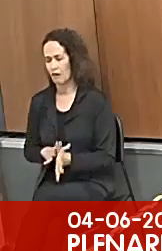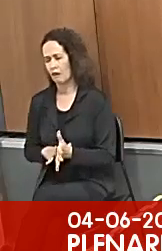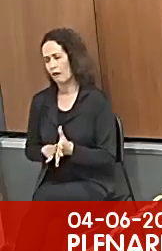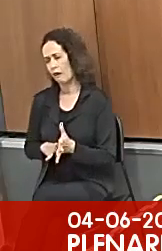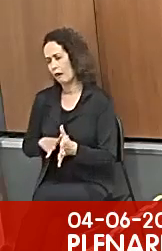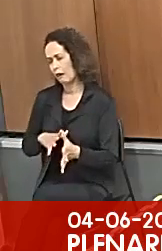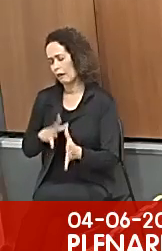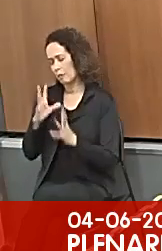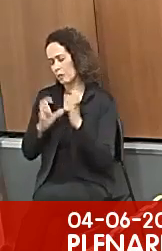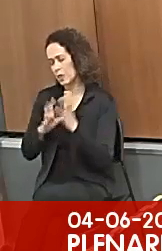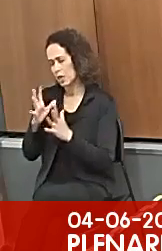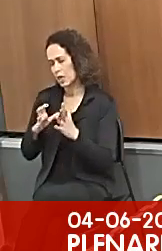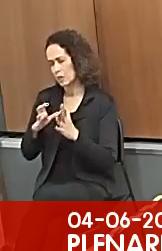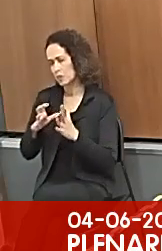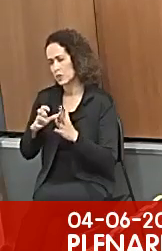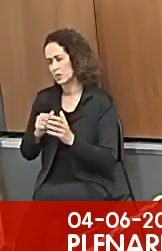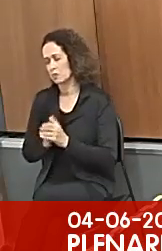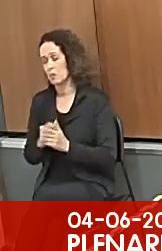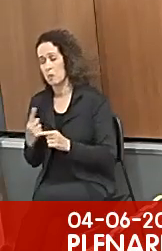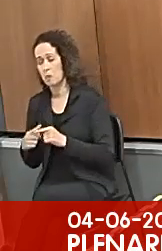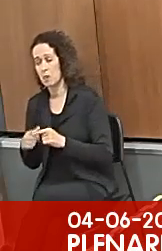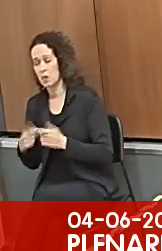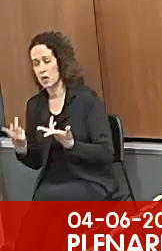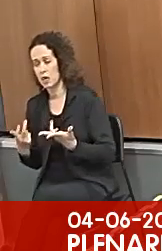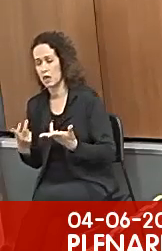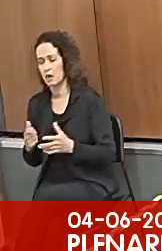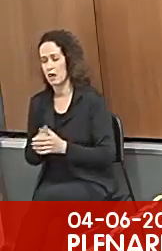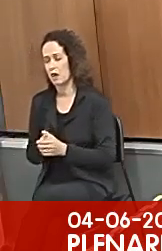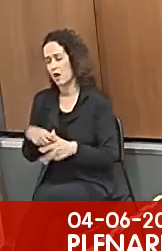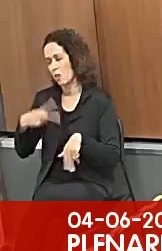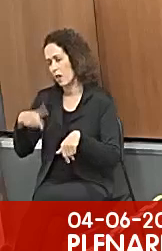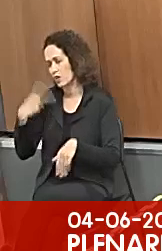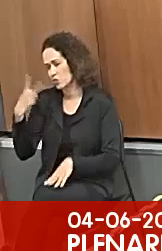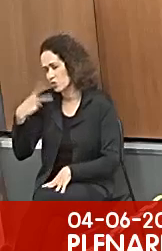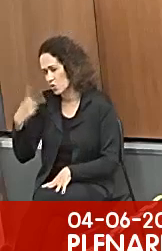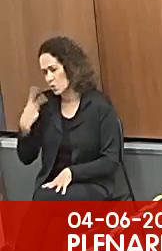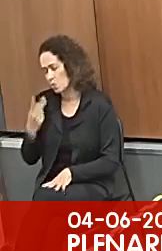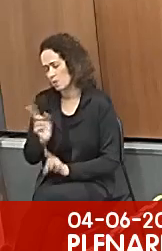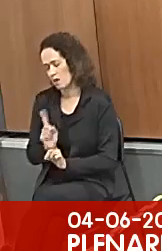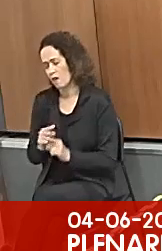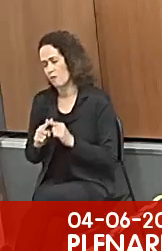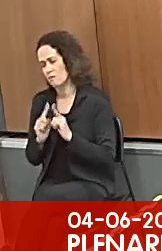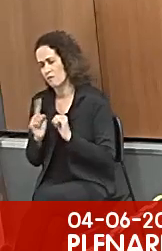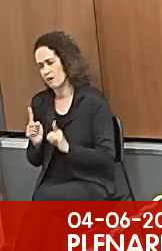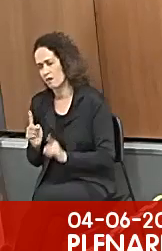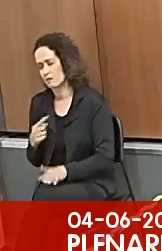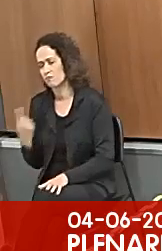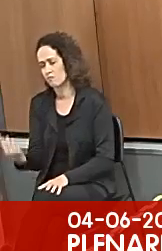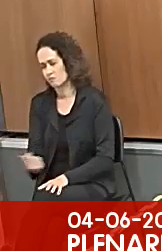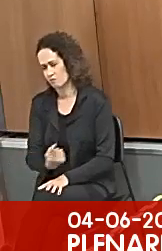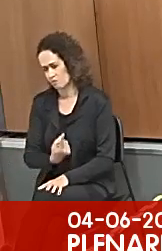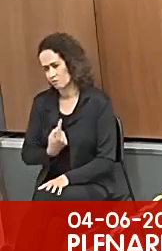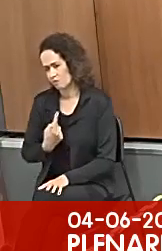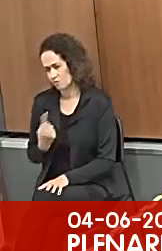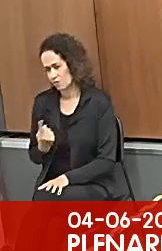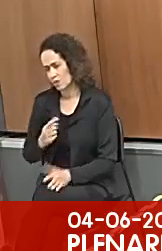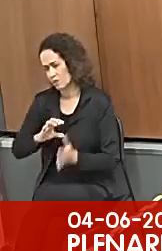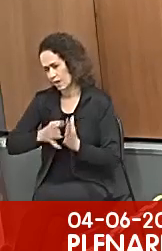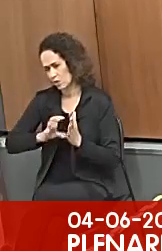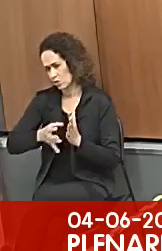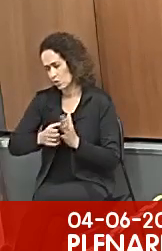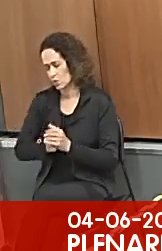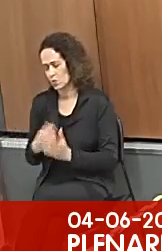do presidente, ou do Cleiton, ou do Zé Guilherme. O partido que nós elegemos e vamos lutar por ele é a